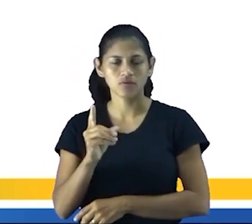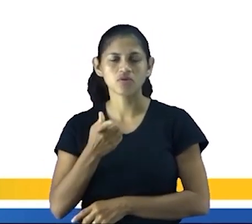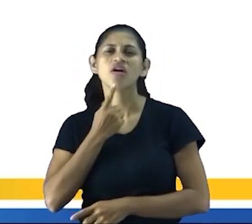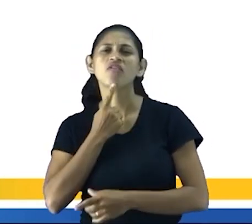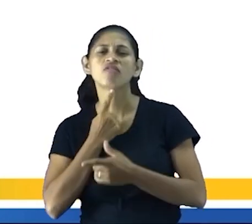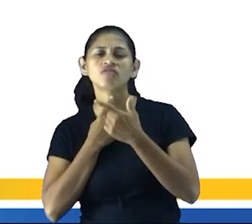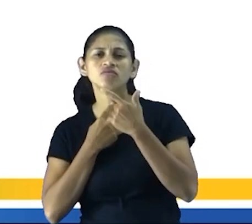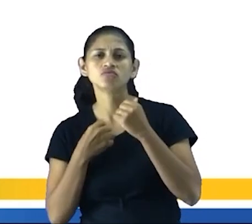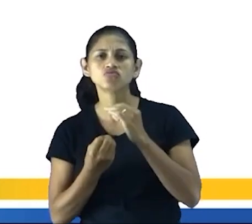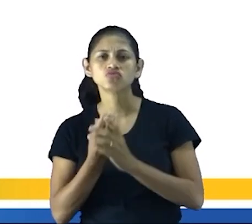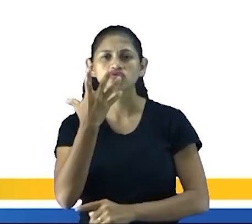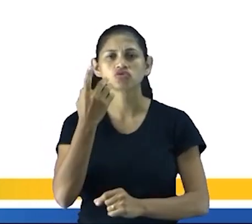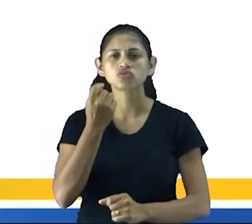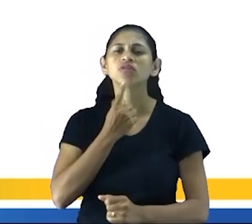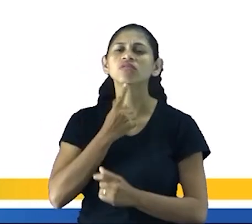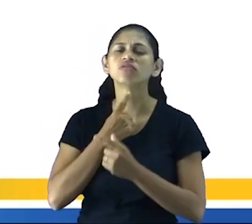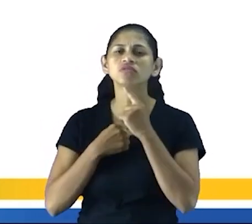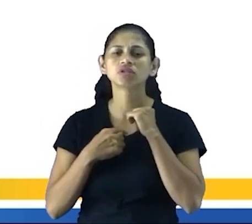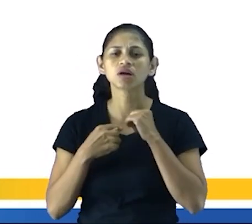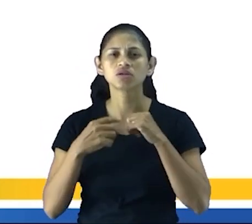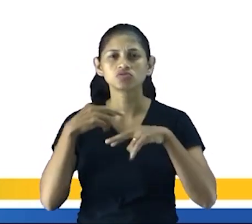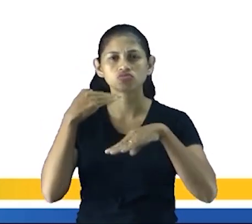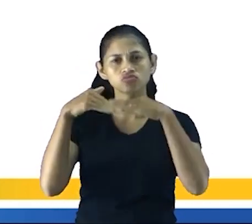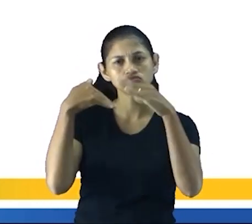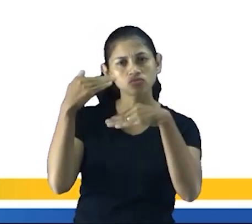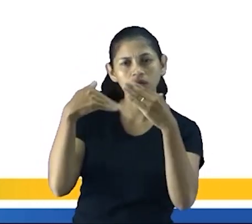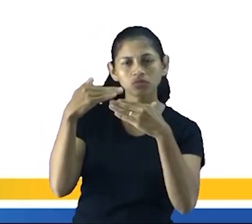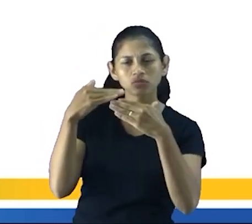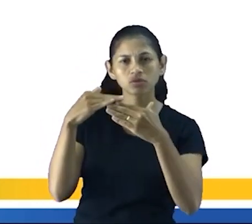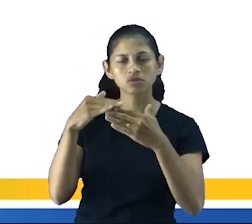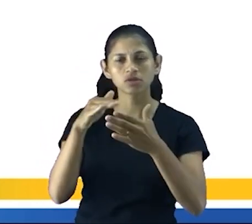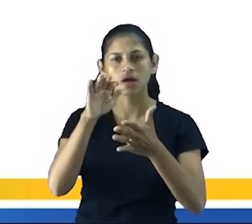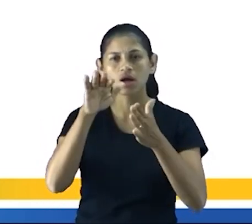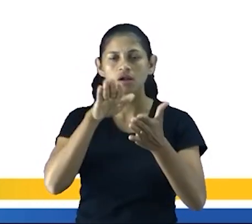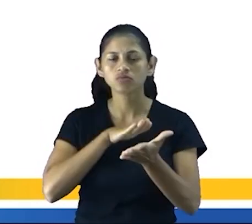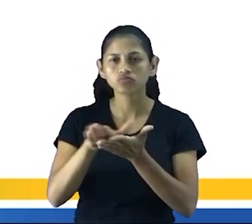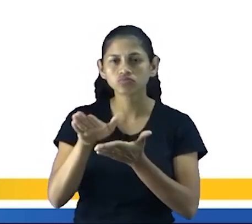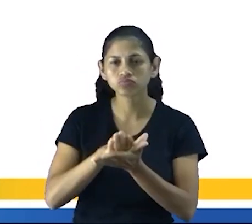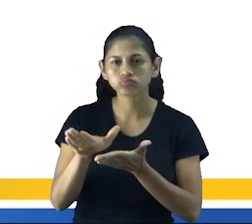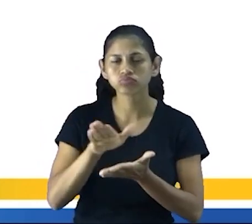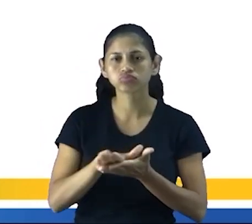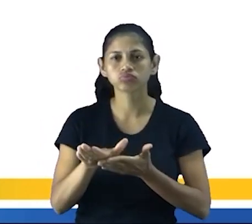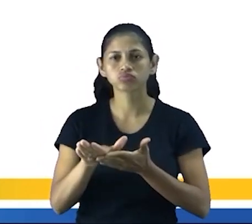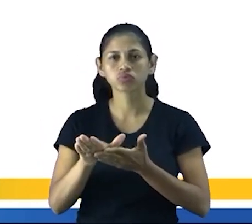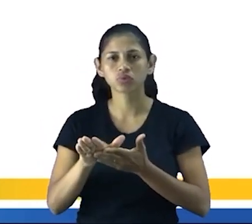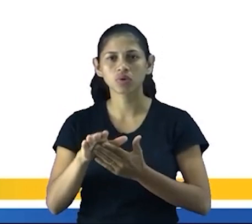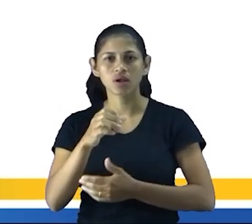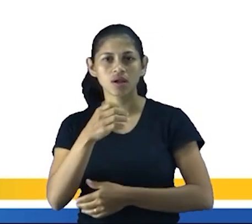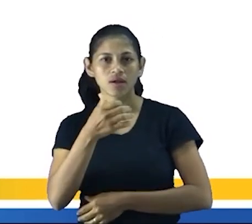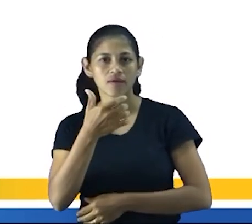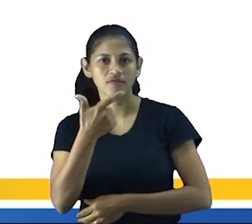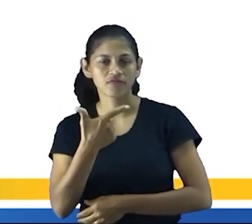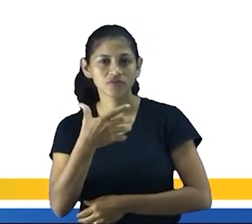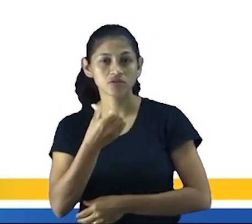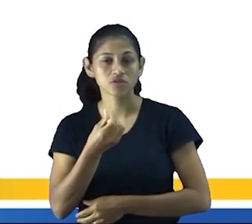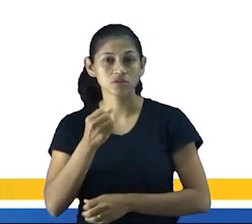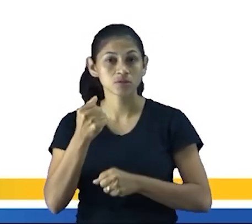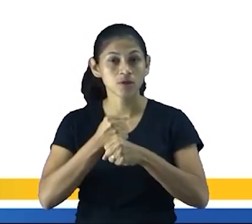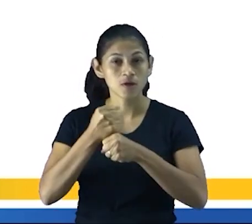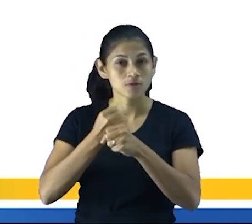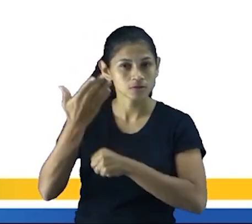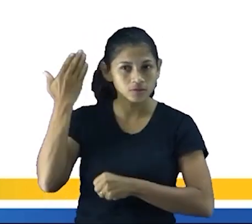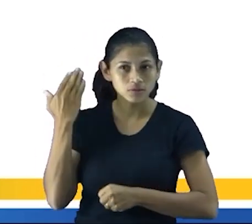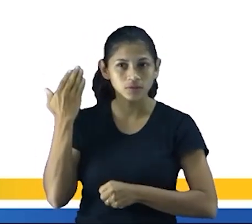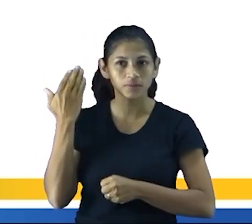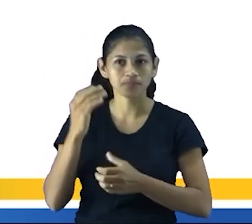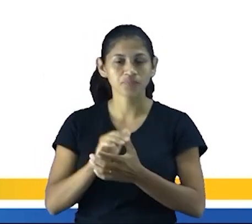vontade de atualizar informações publicadas há 26 anos. Ela incluiu artistas em atividades